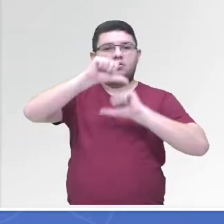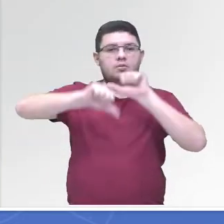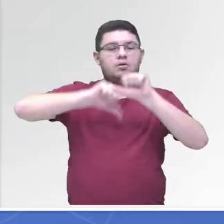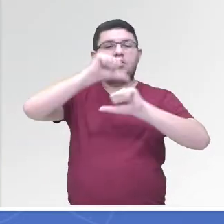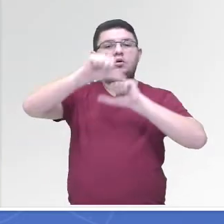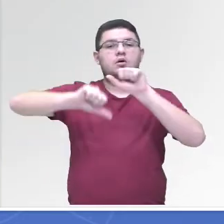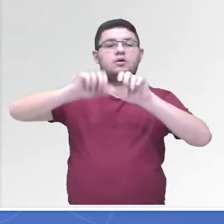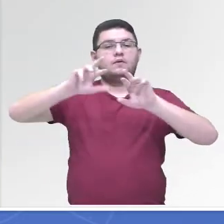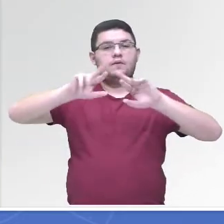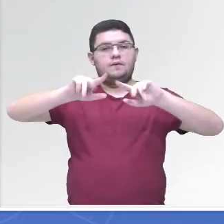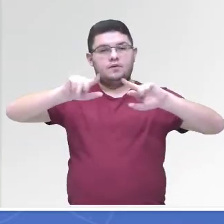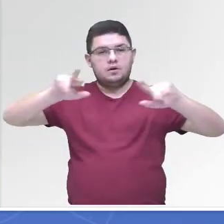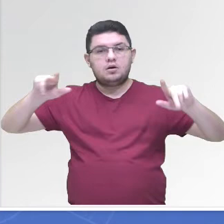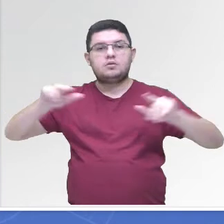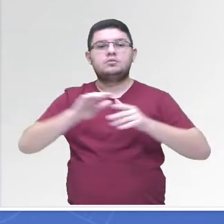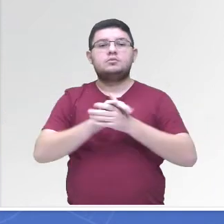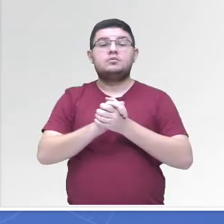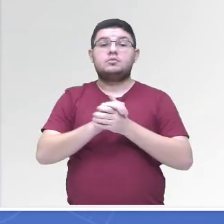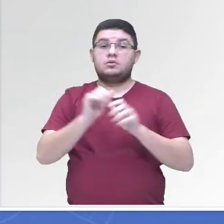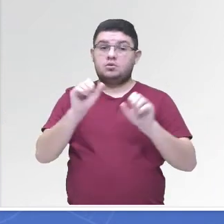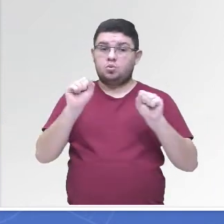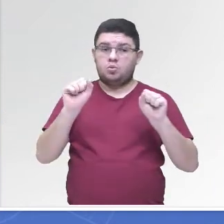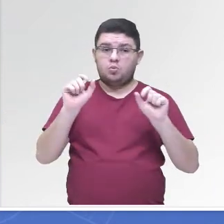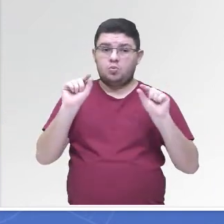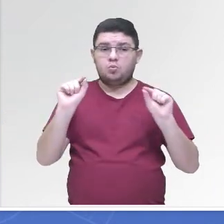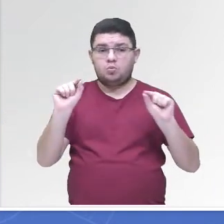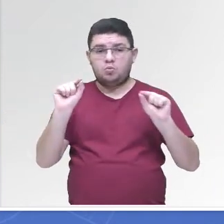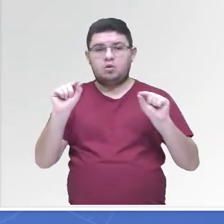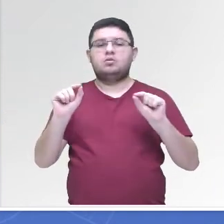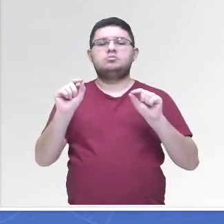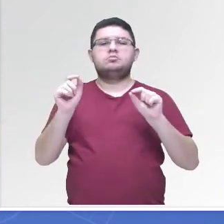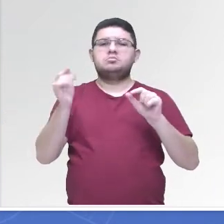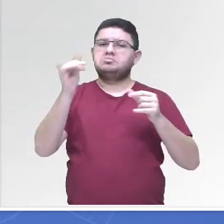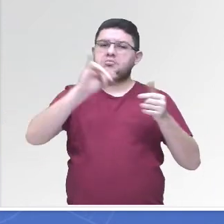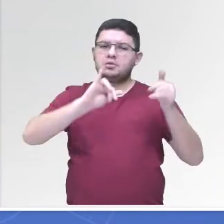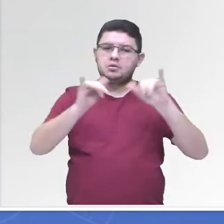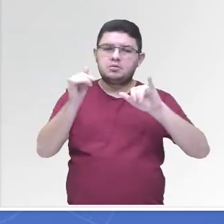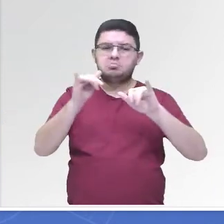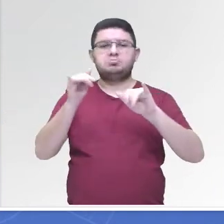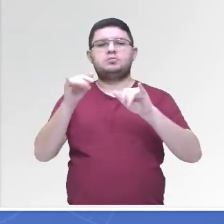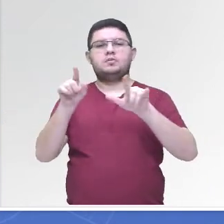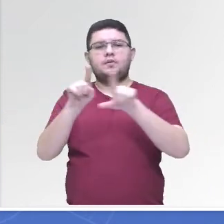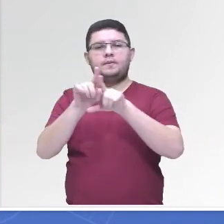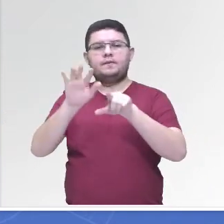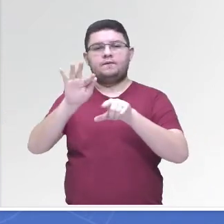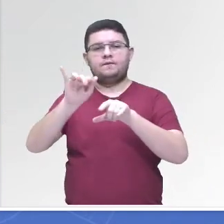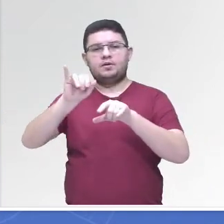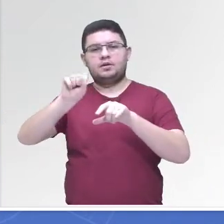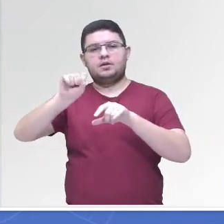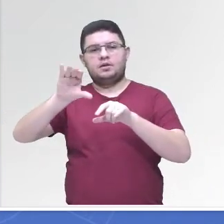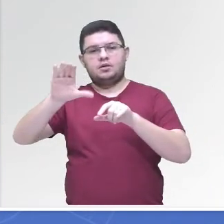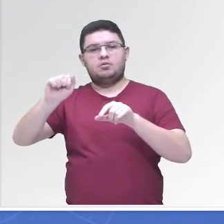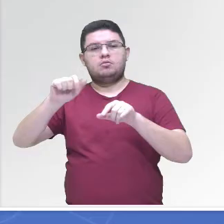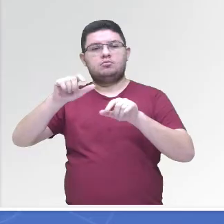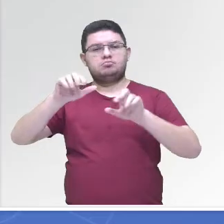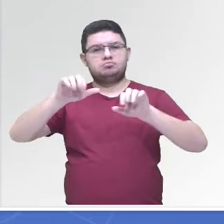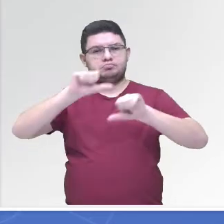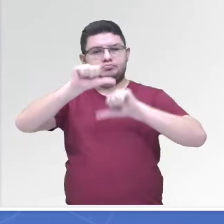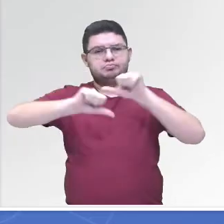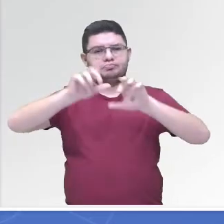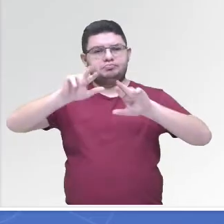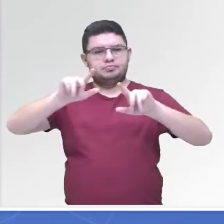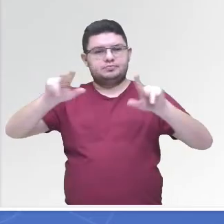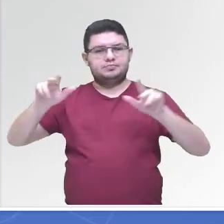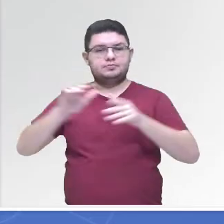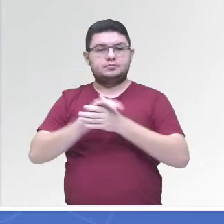elas físicas ou químicas também, tá? Mas aqui eu vou mostrar para vocês apenas as transformações que a gente acabou de comentar. Então,